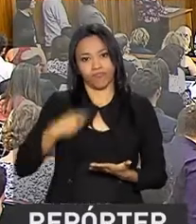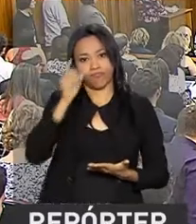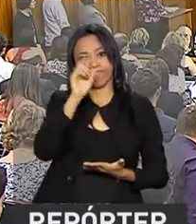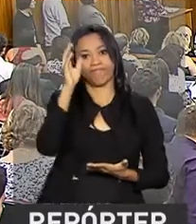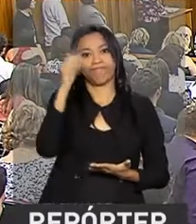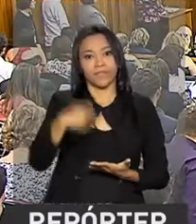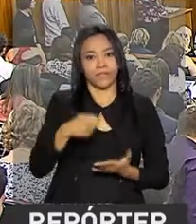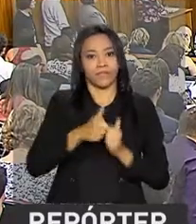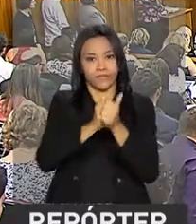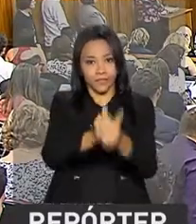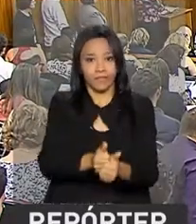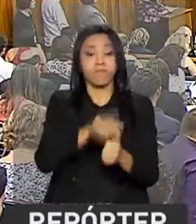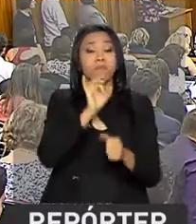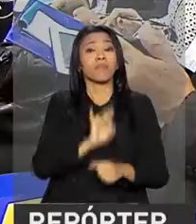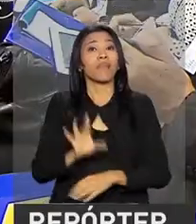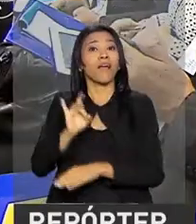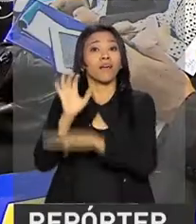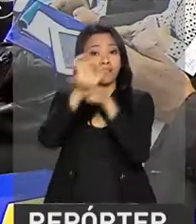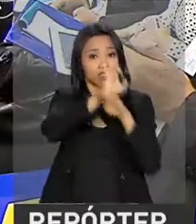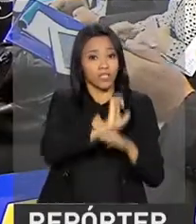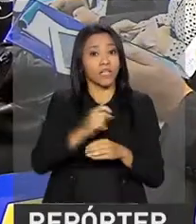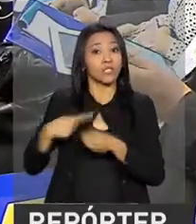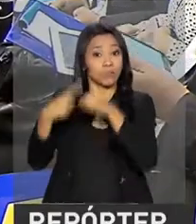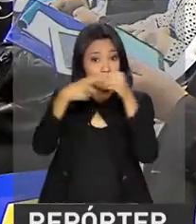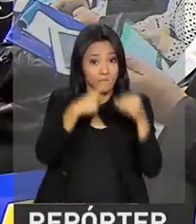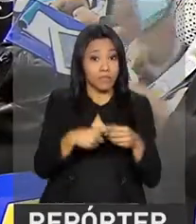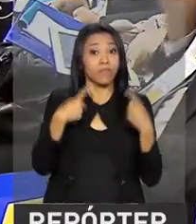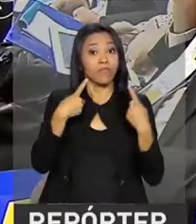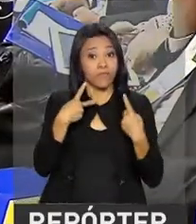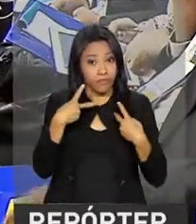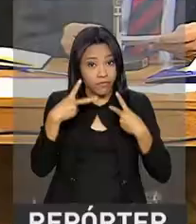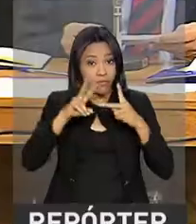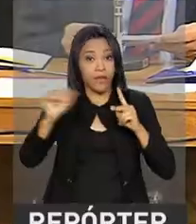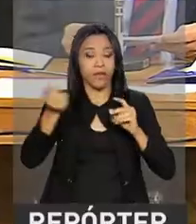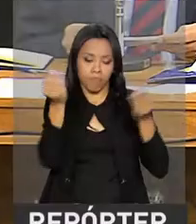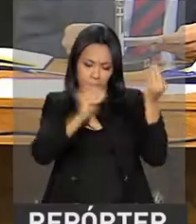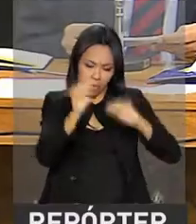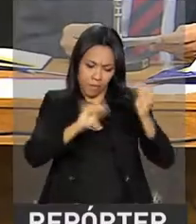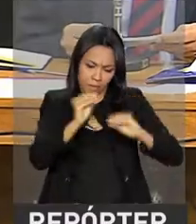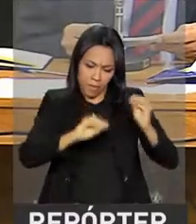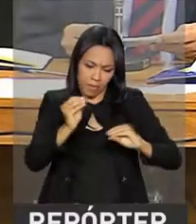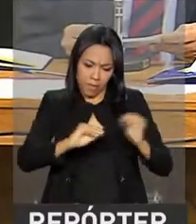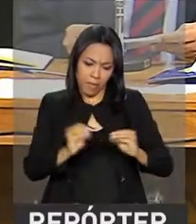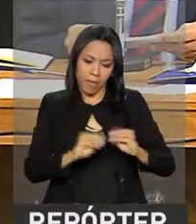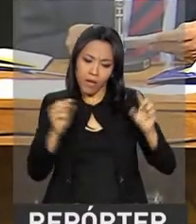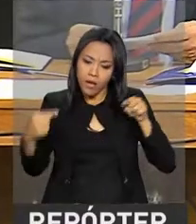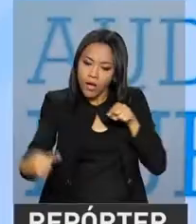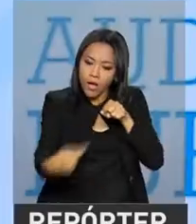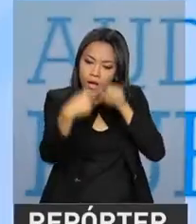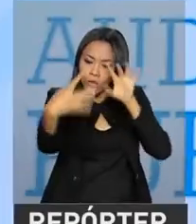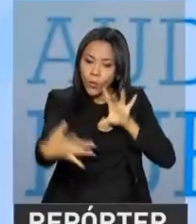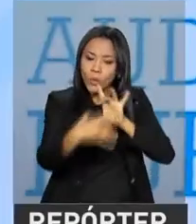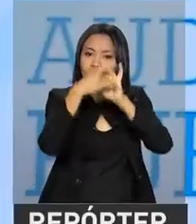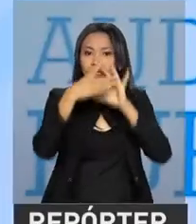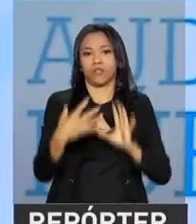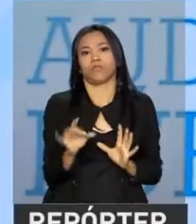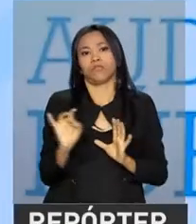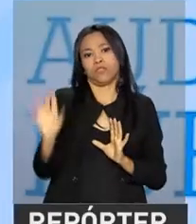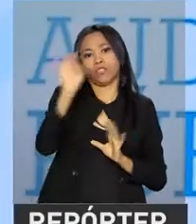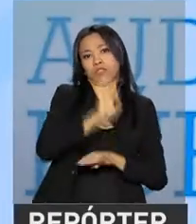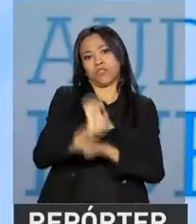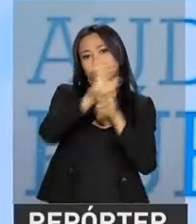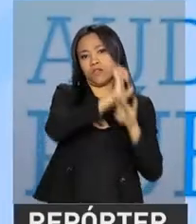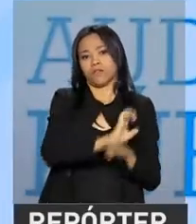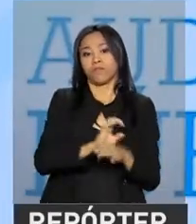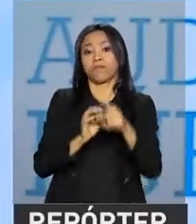documento, cada estado e município vai poder construir o seu cronograma escolar de acordo com a realidade que vivem. Hoje, cada um constrói